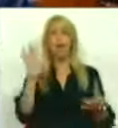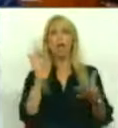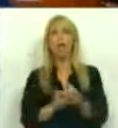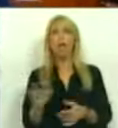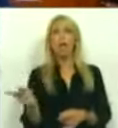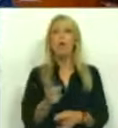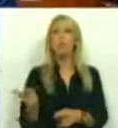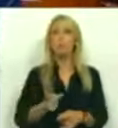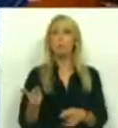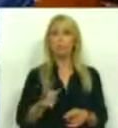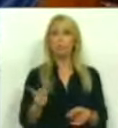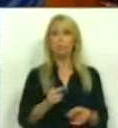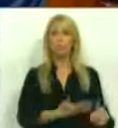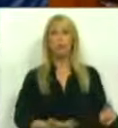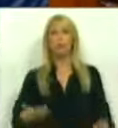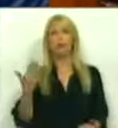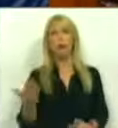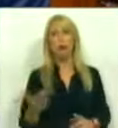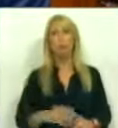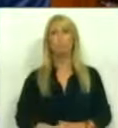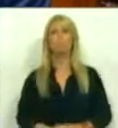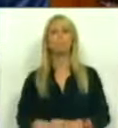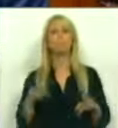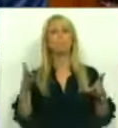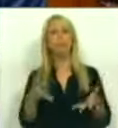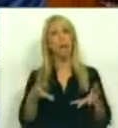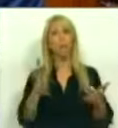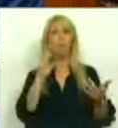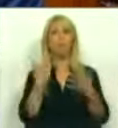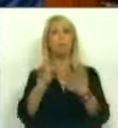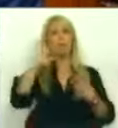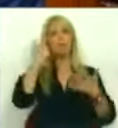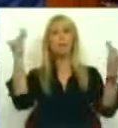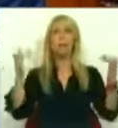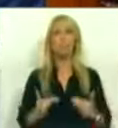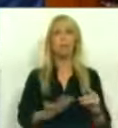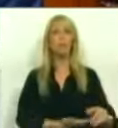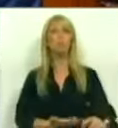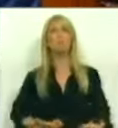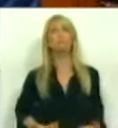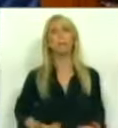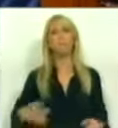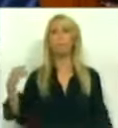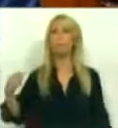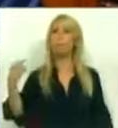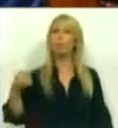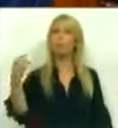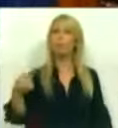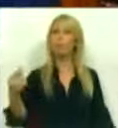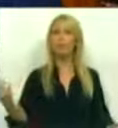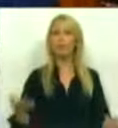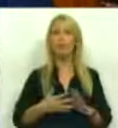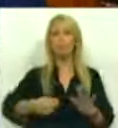que ambos os cônjuges estejam desempregados, que ajuda a minorar o drama do desemprego no dia-a-dia de milhares de